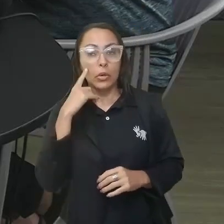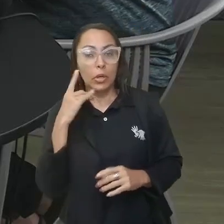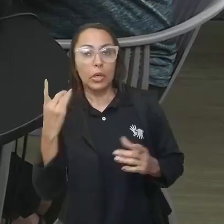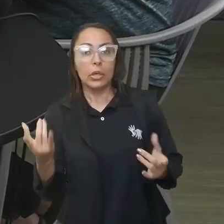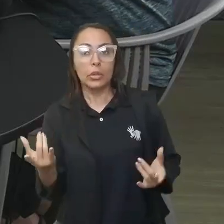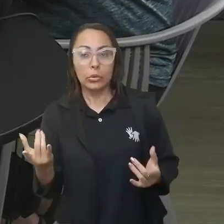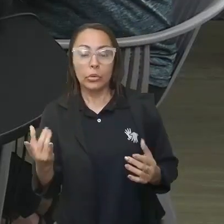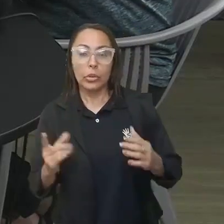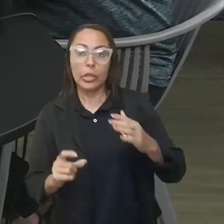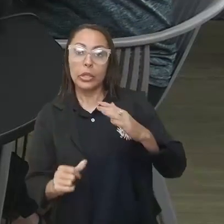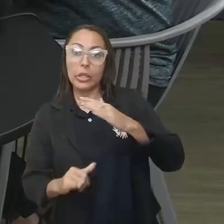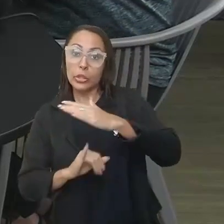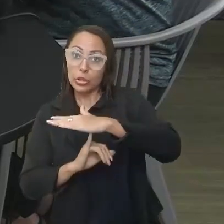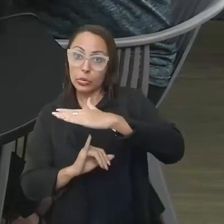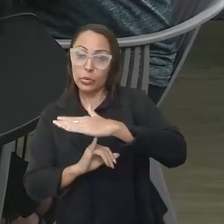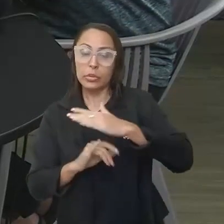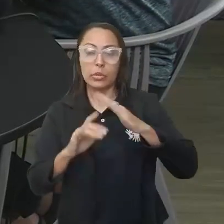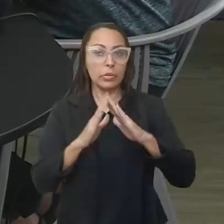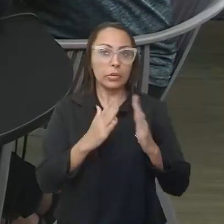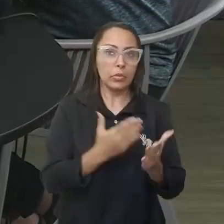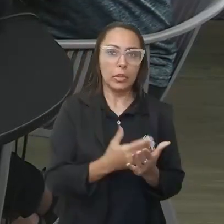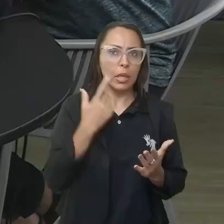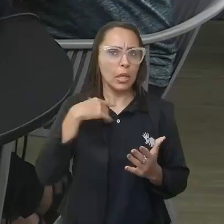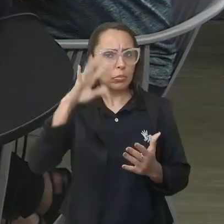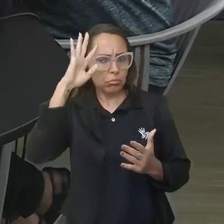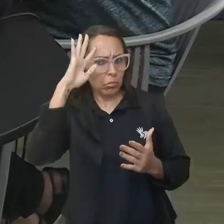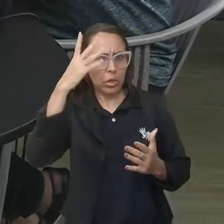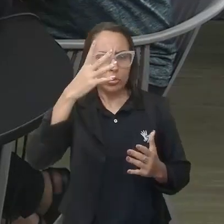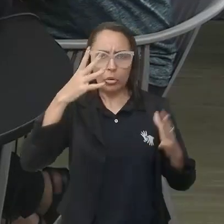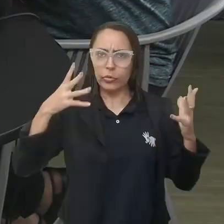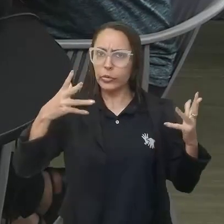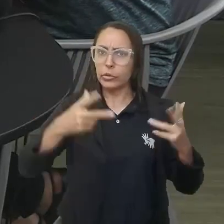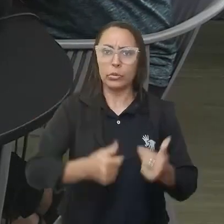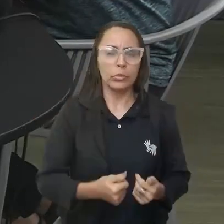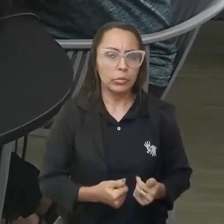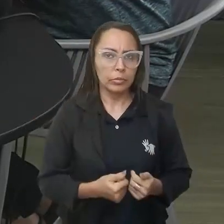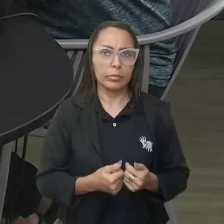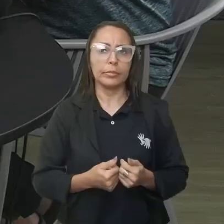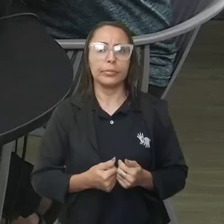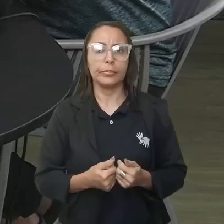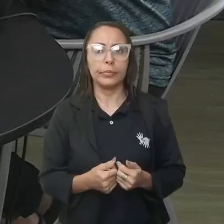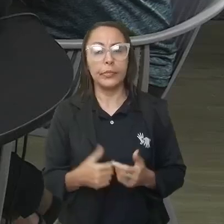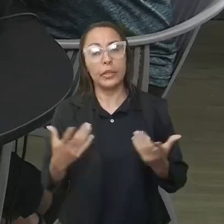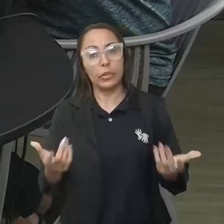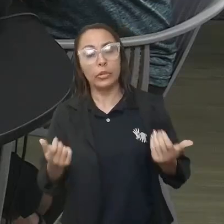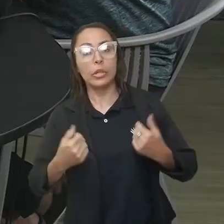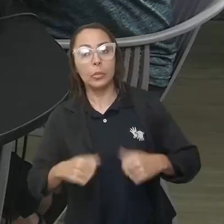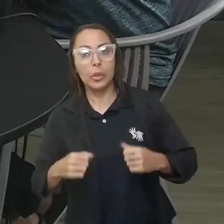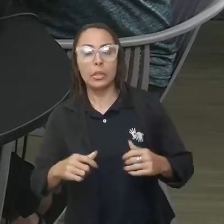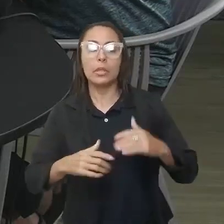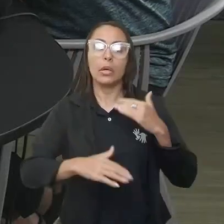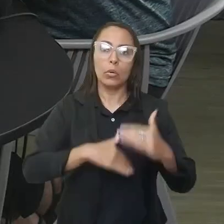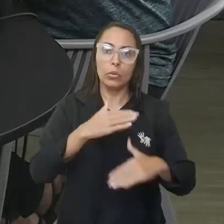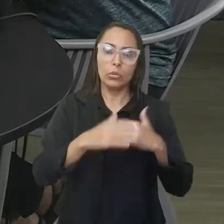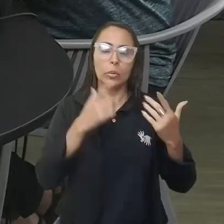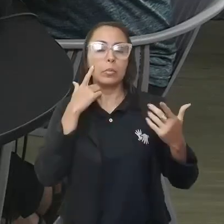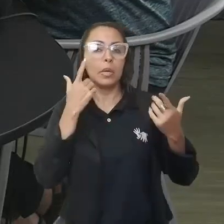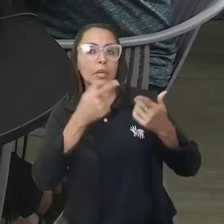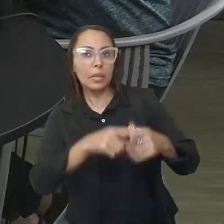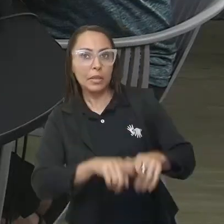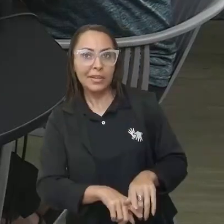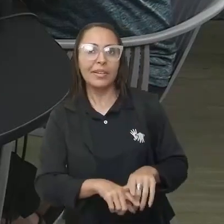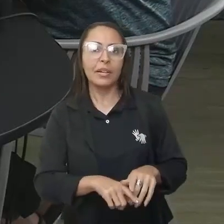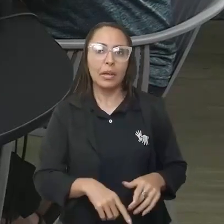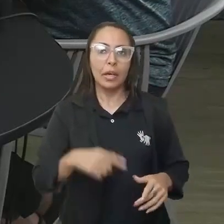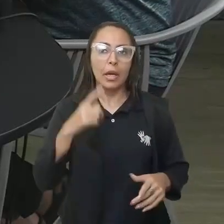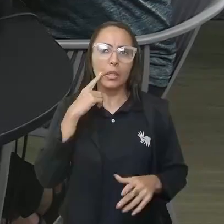né? A instituição escola, ela não vai resolver tudo se ela tiver só. Então, a gente precisa construir parceria. E aí,